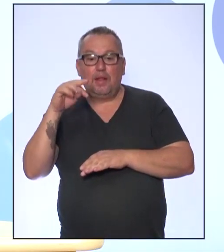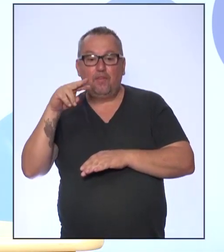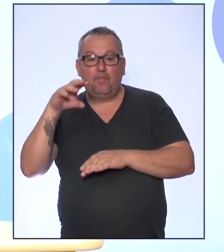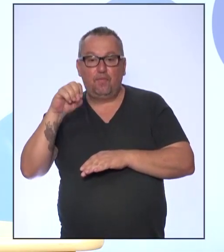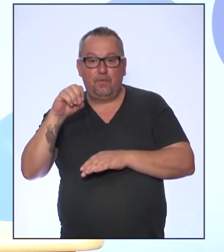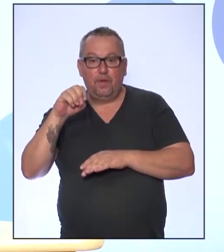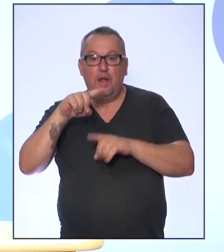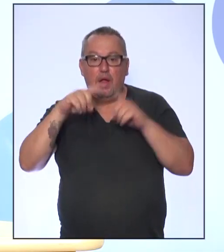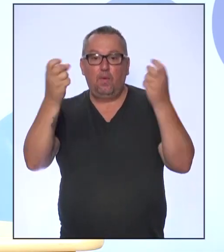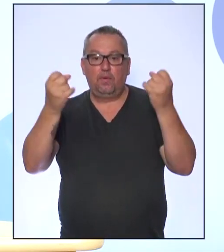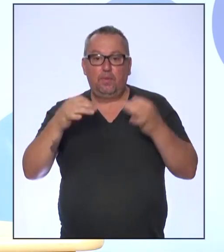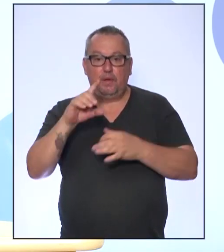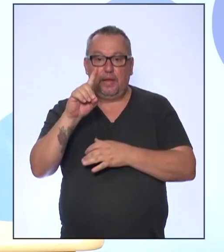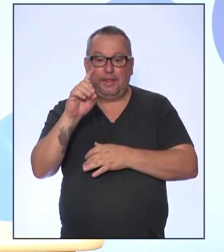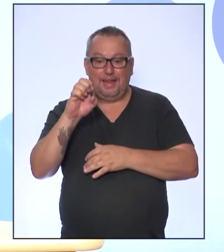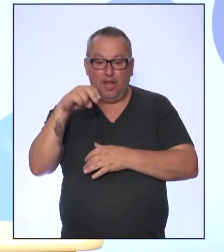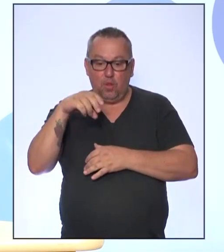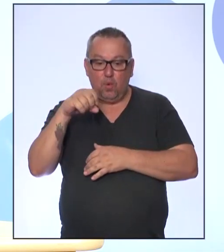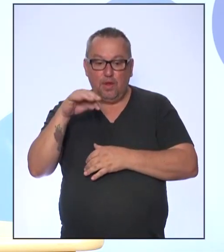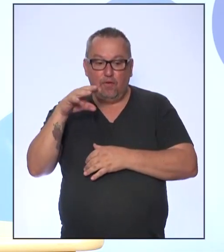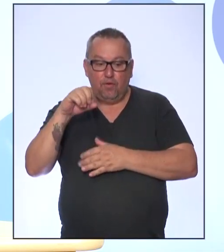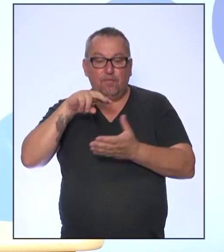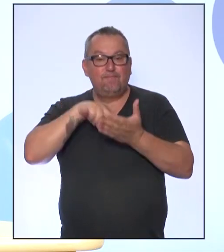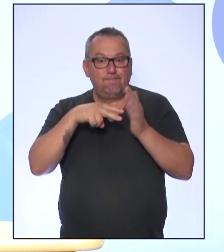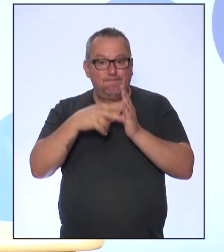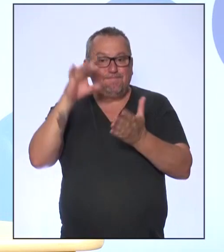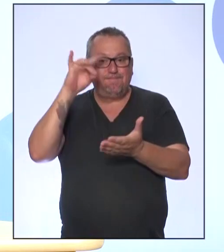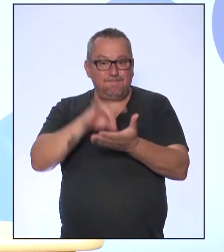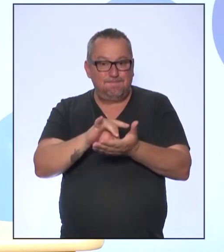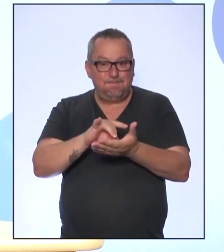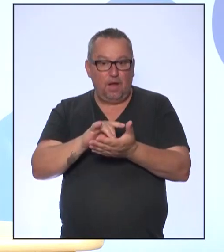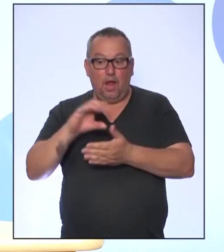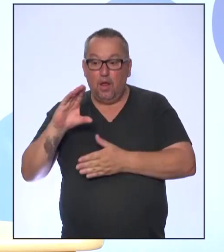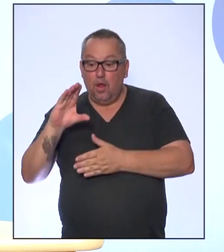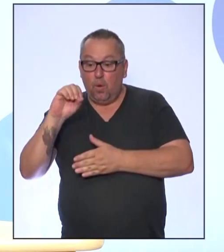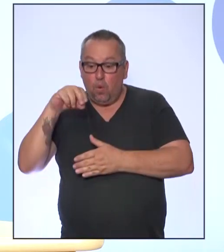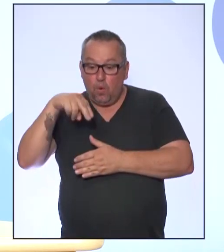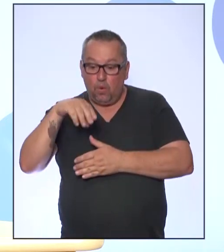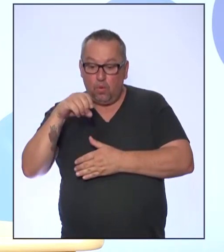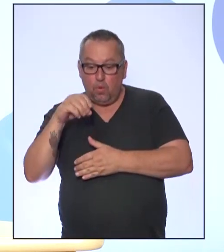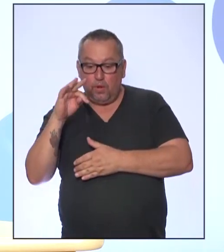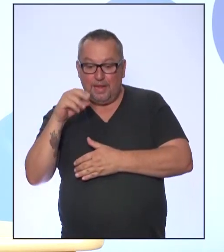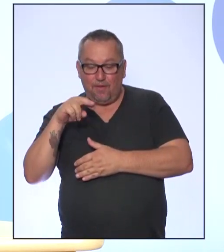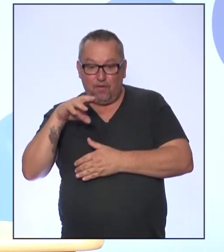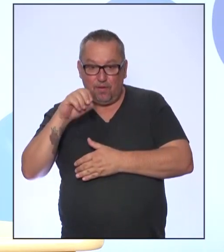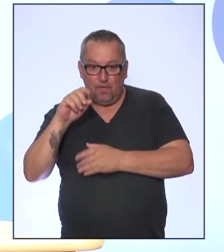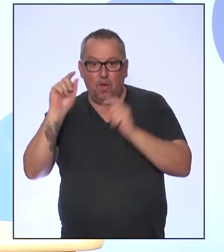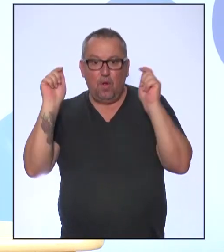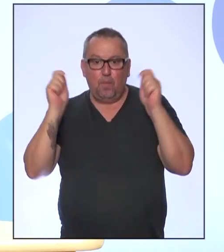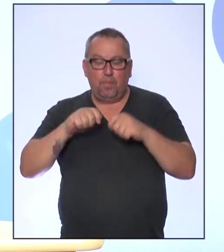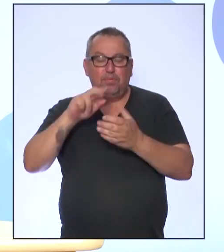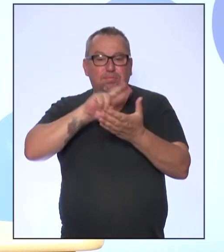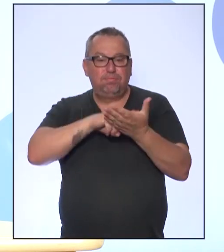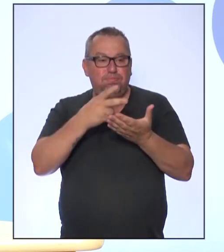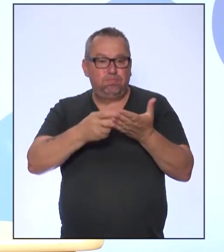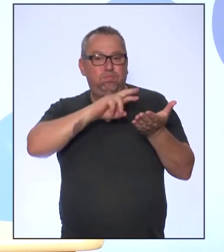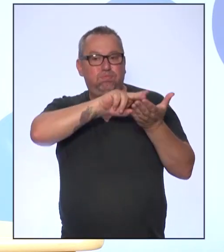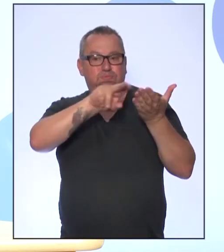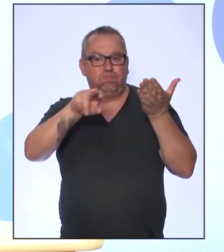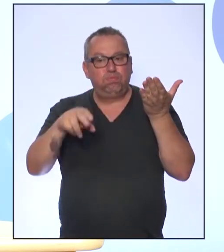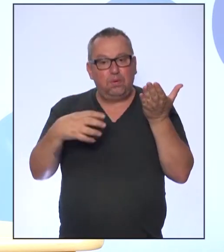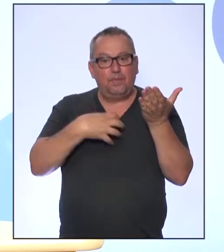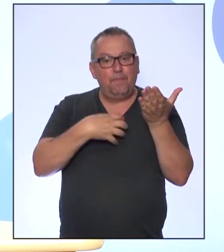real, né? Aquele sentido do dicionário. Conotativo pode ter outras interpretações. Tem um sentido figurado, não é literal. Então eu